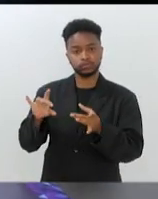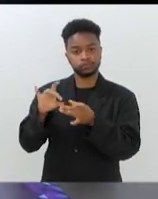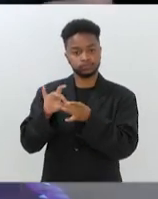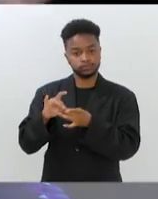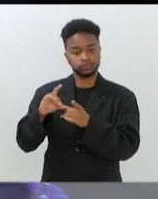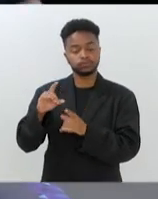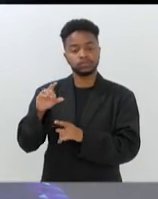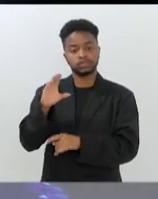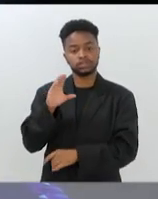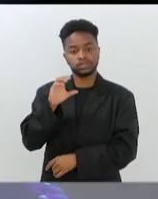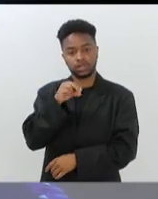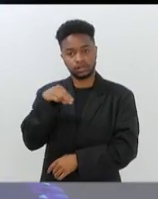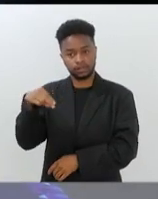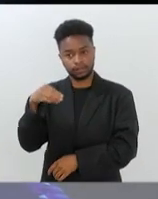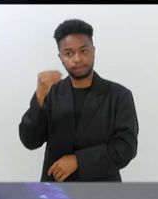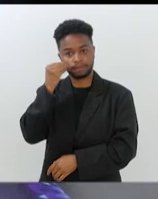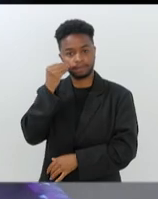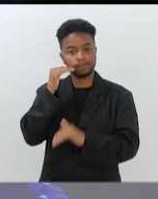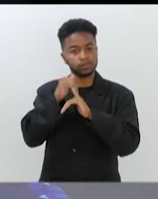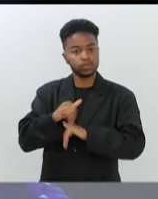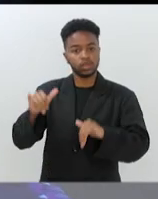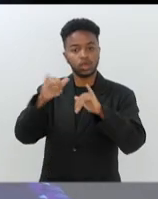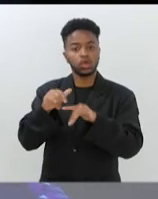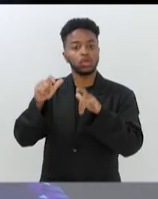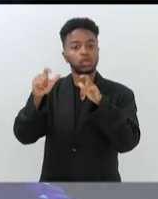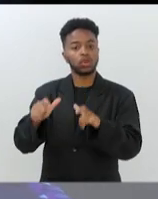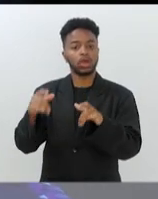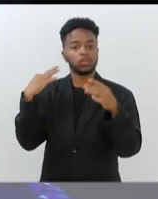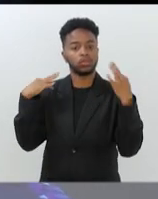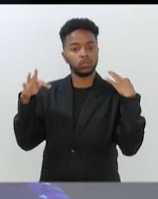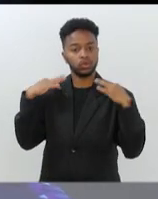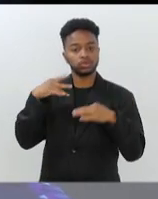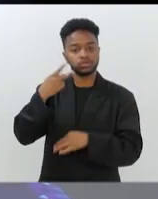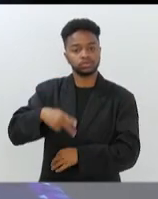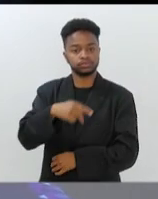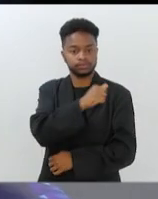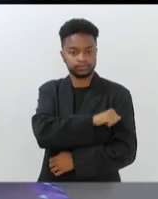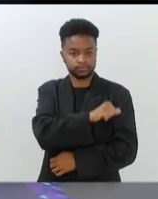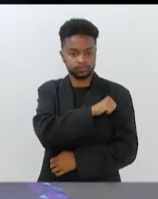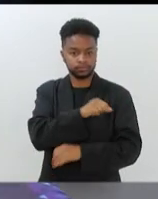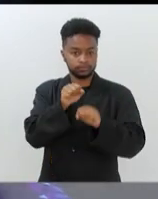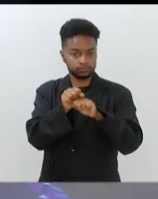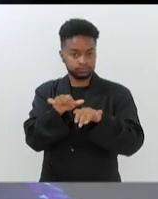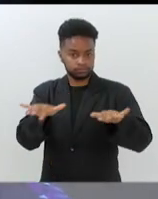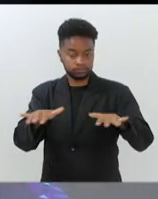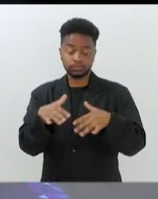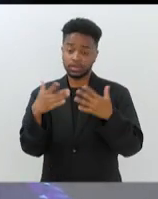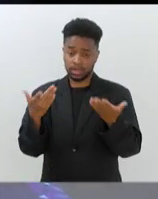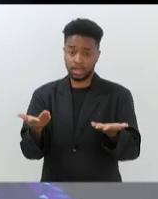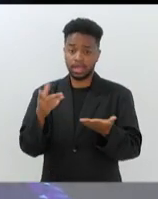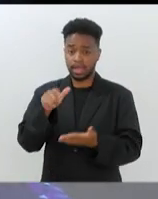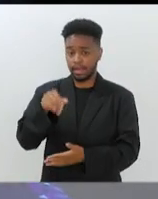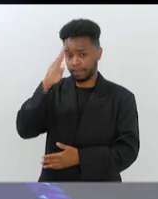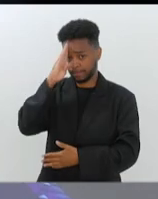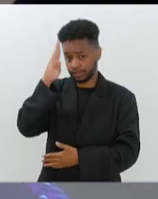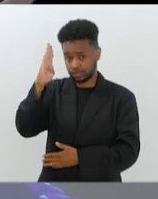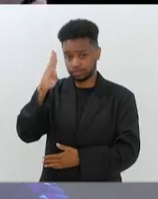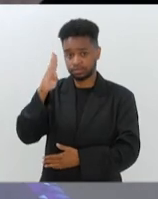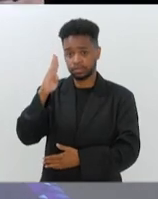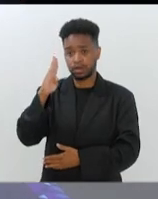divulgação dos potenciais turísticos do Rio de Janeiro a serem veiculados na CNN Como disse é uma das maiores emissoras do país